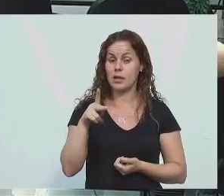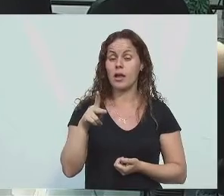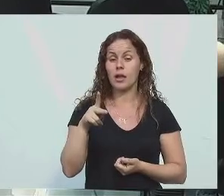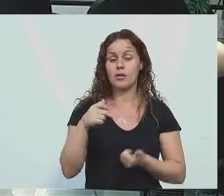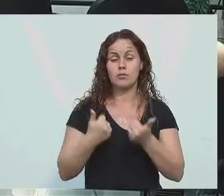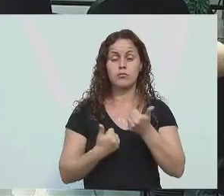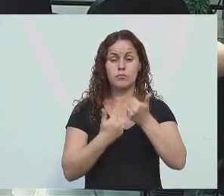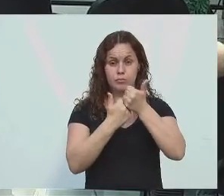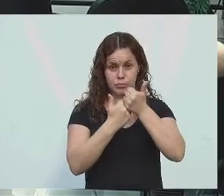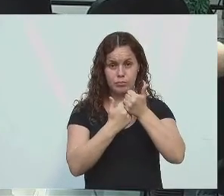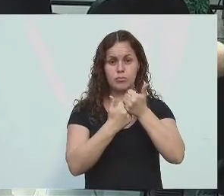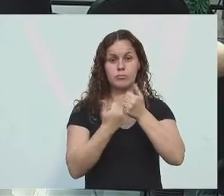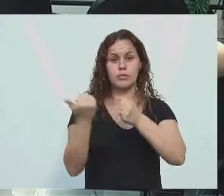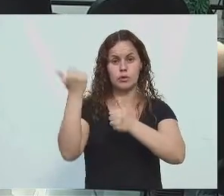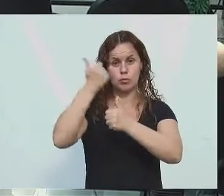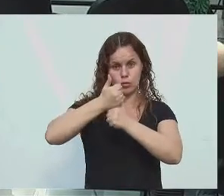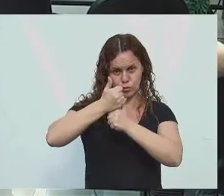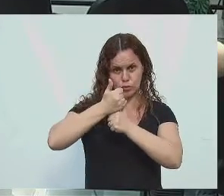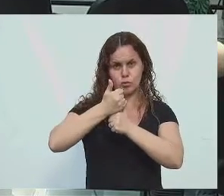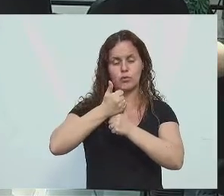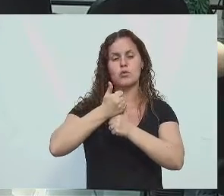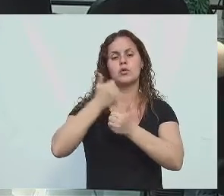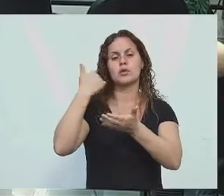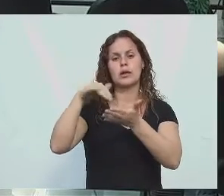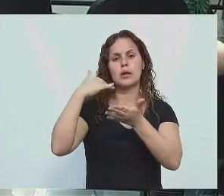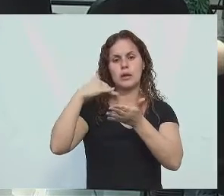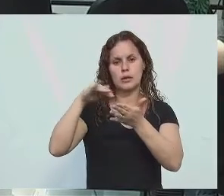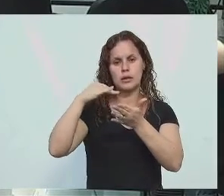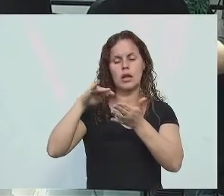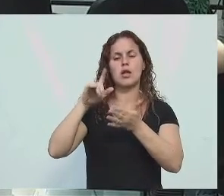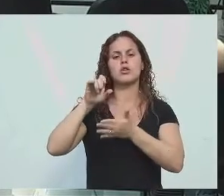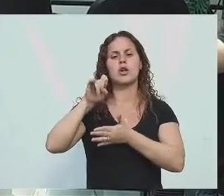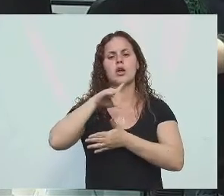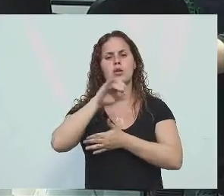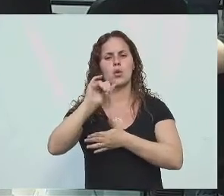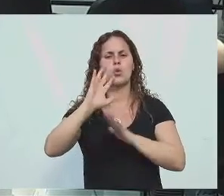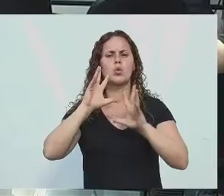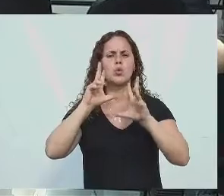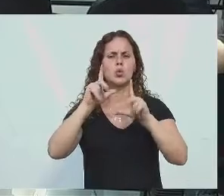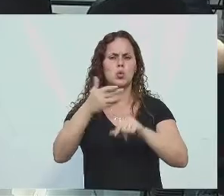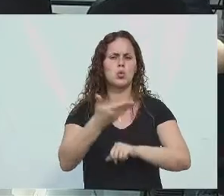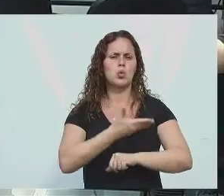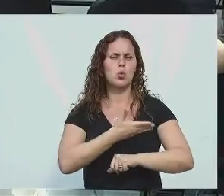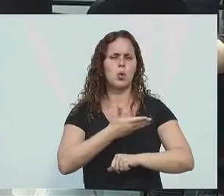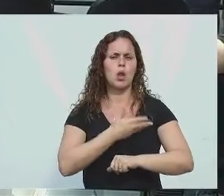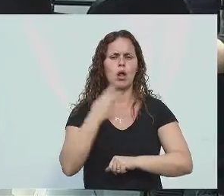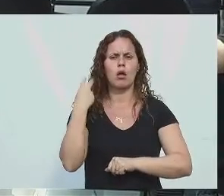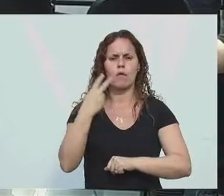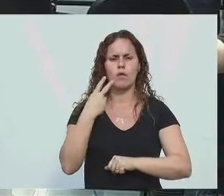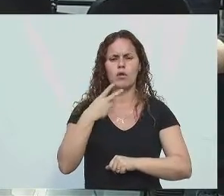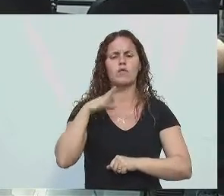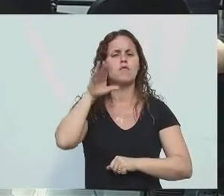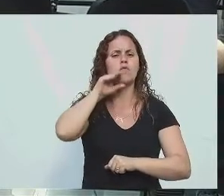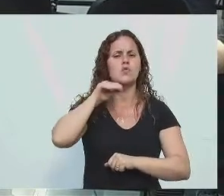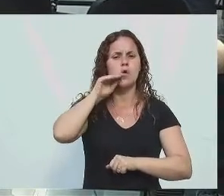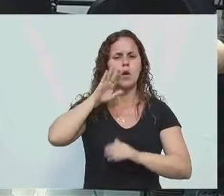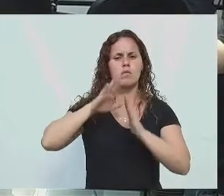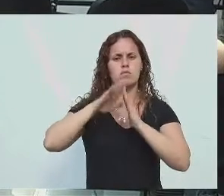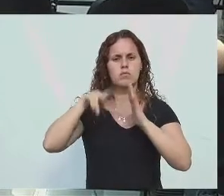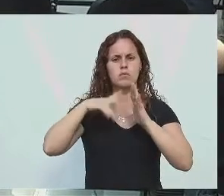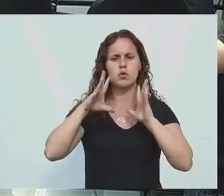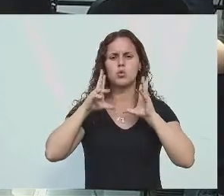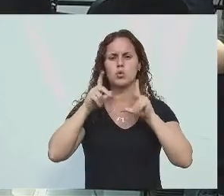José, secretário da mesa, Geraldão, a todos os meus colegas vereadores, servidores dessa casa, a